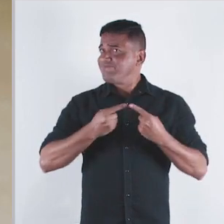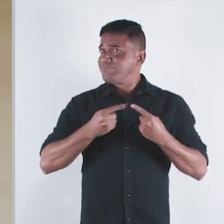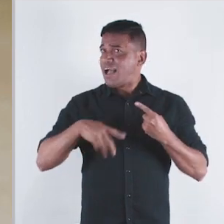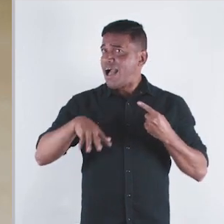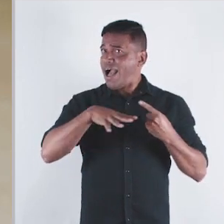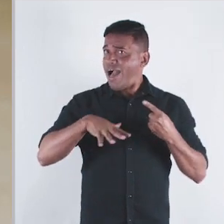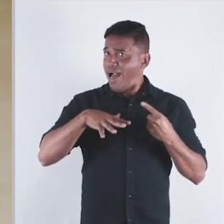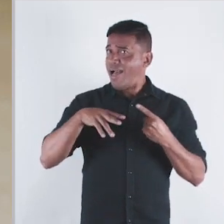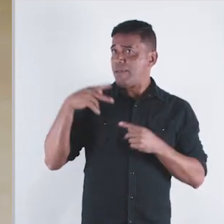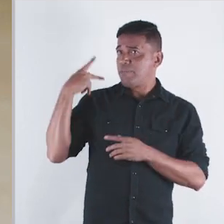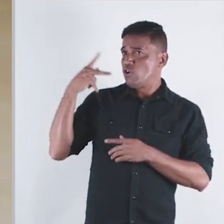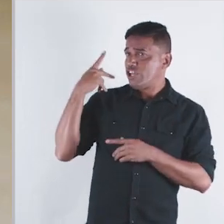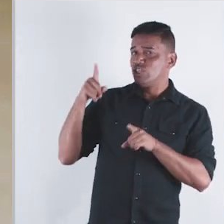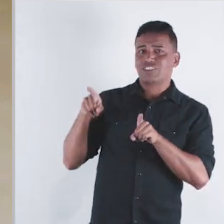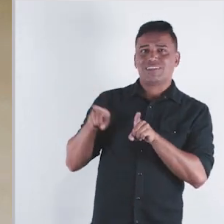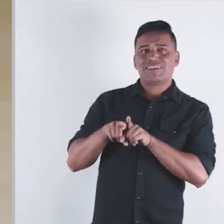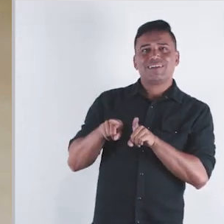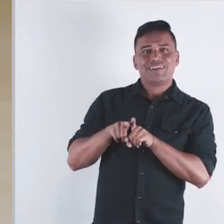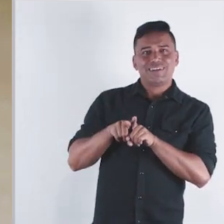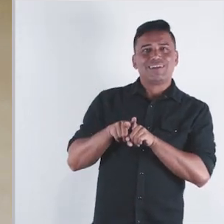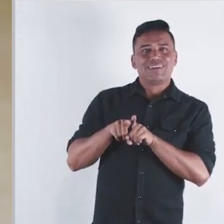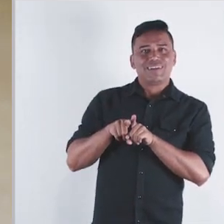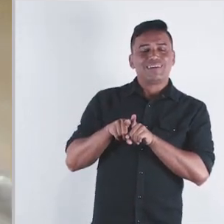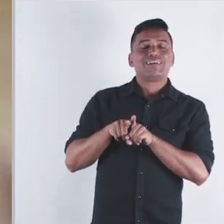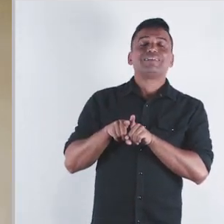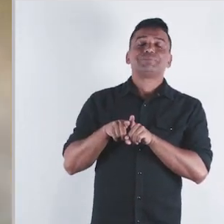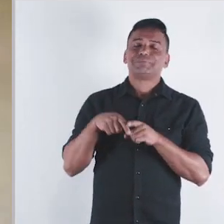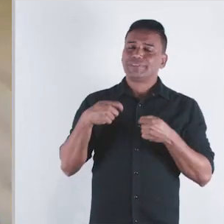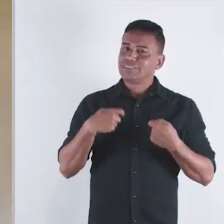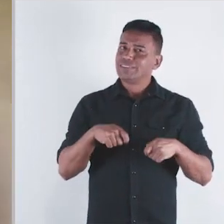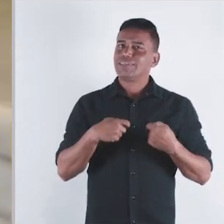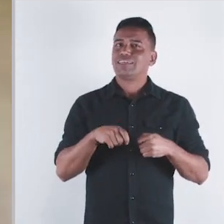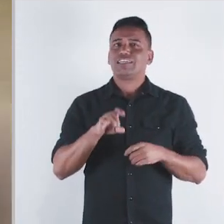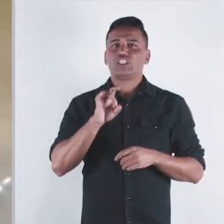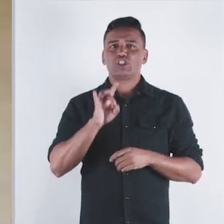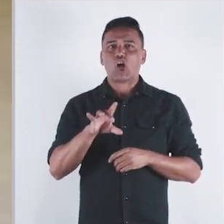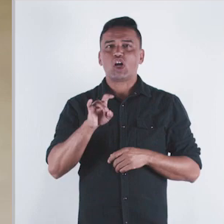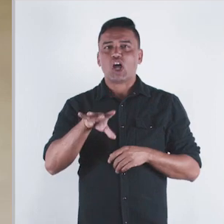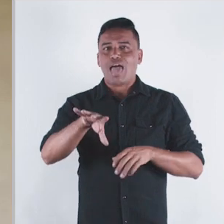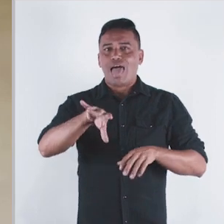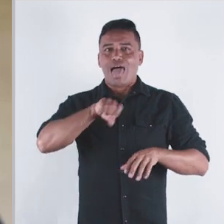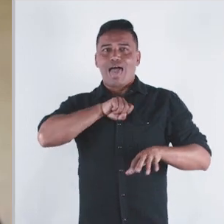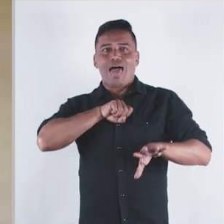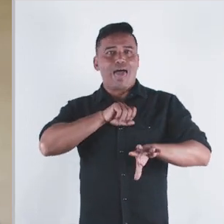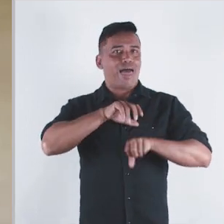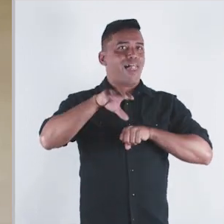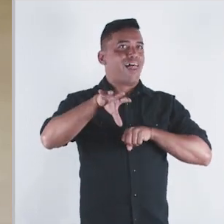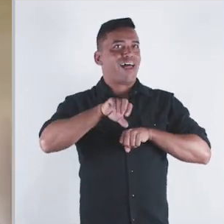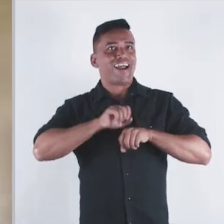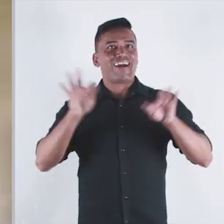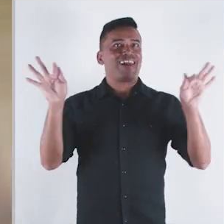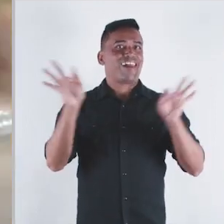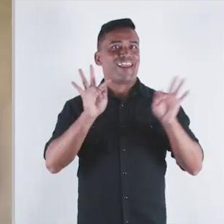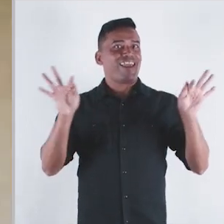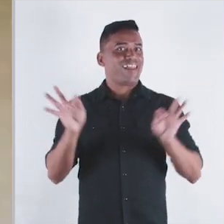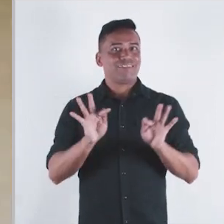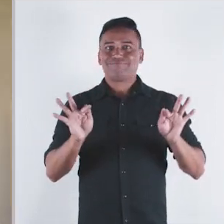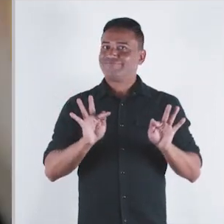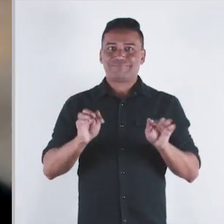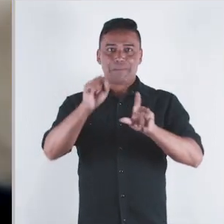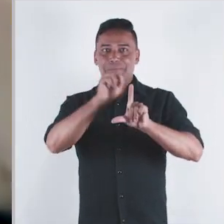política a respeito dessas questões, né? E não ir apenas incorporando alegremente